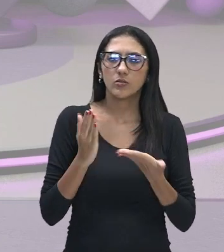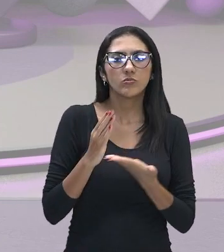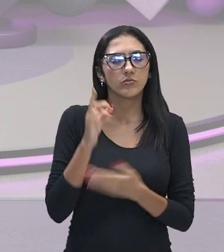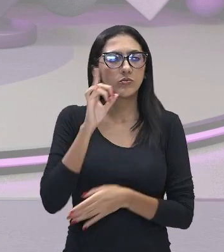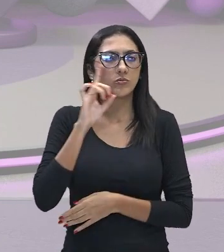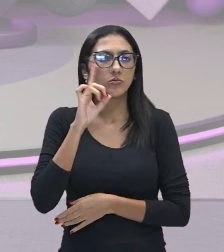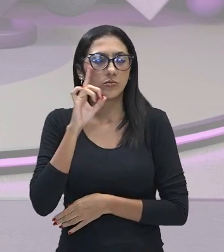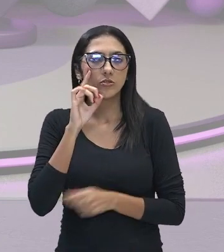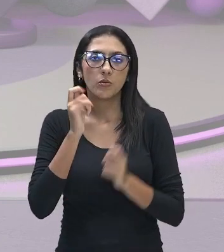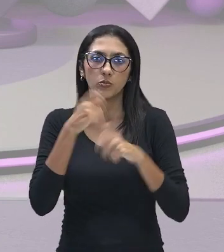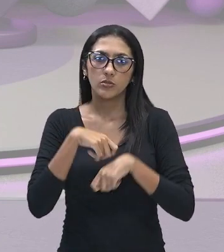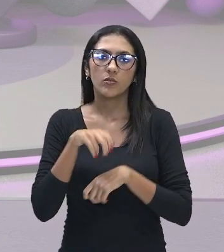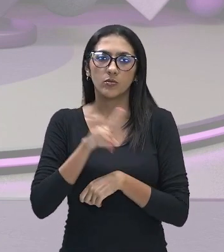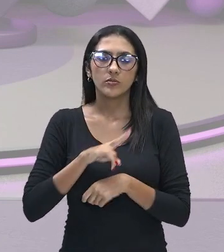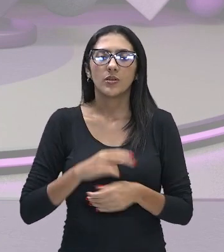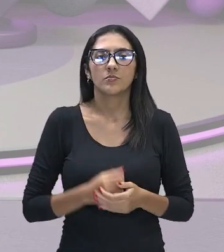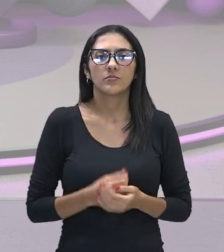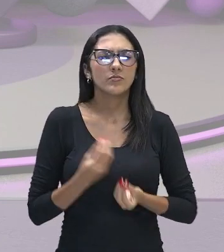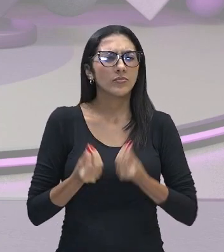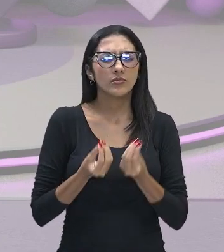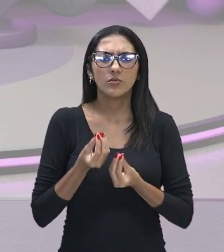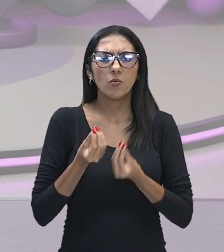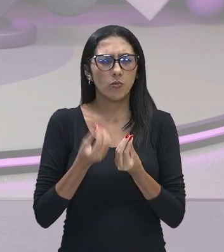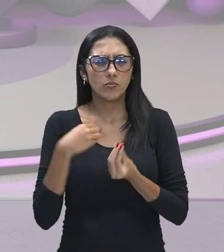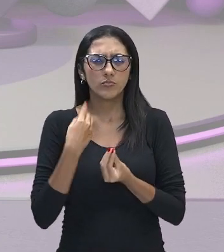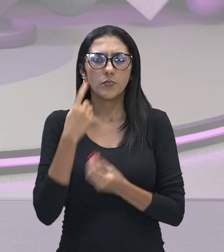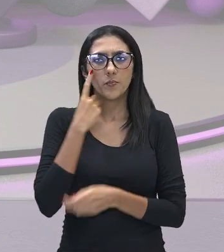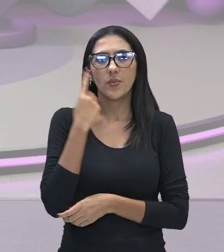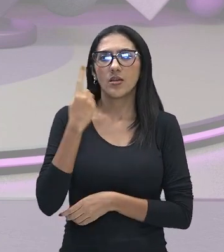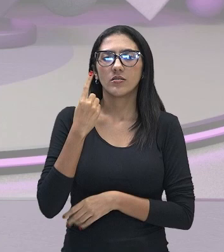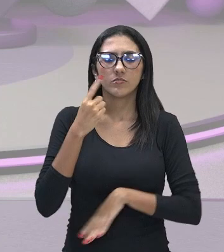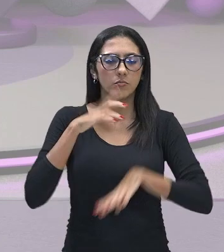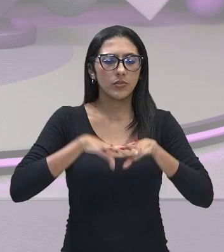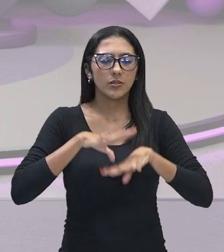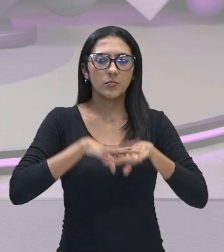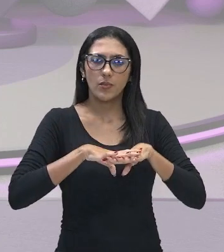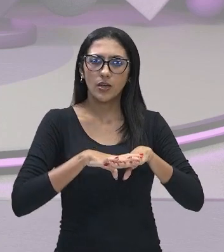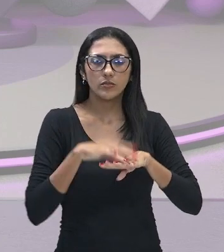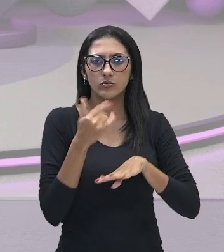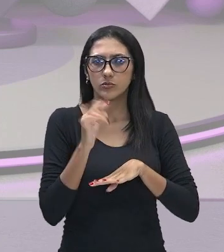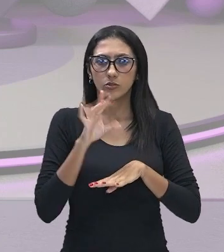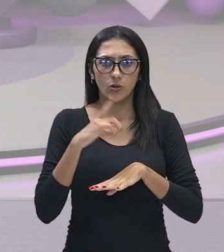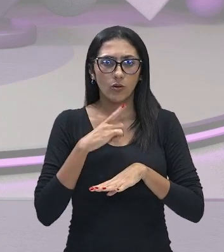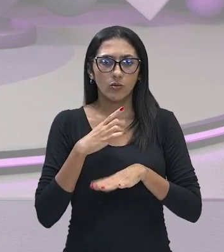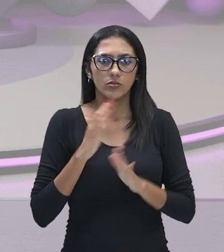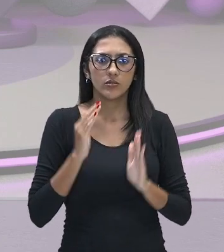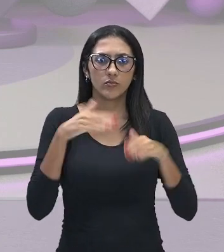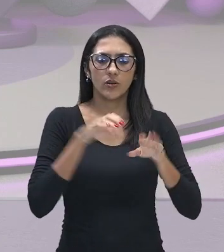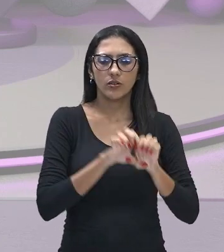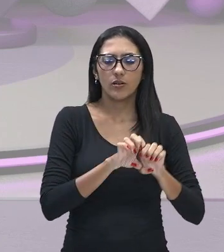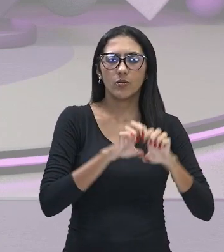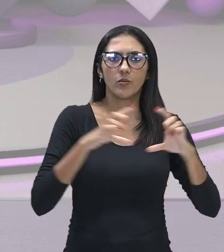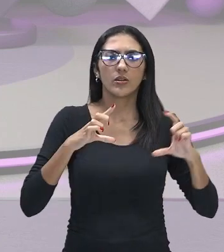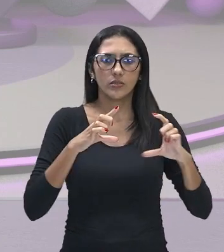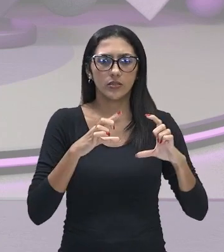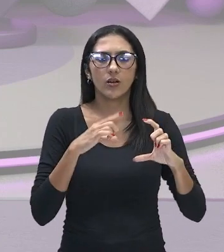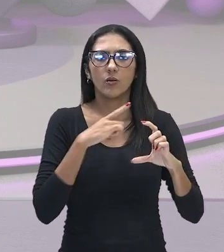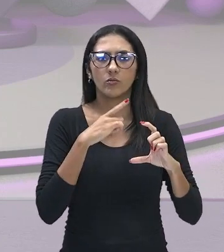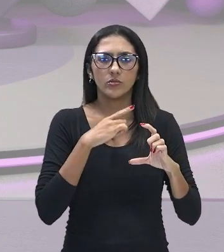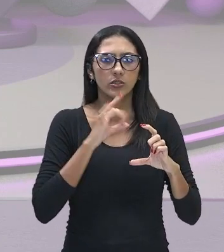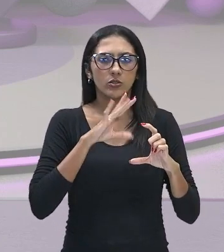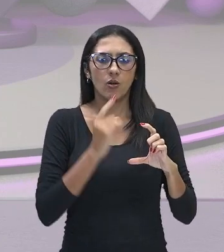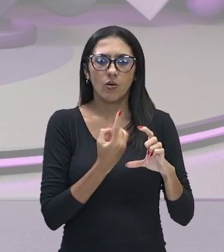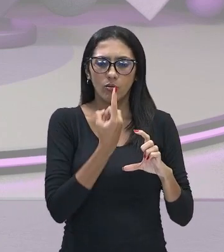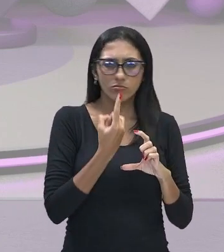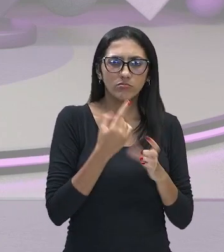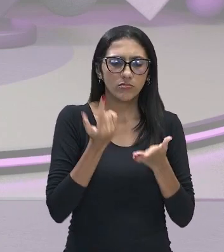real, mas o que é que nós somos levados a pensar? Que a matemática não é especificamente aqui, a equação do primeiro grau está ali trancado dentro do